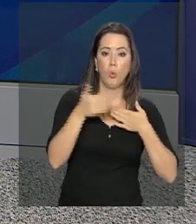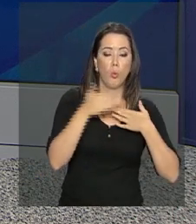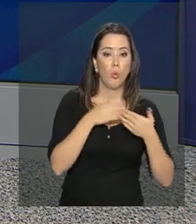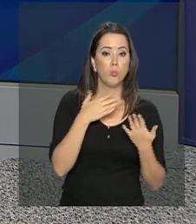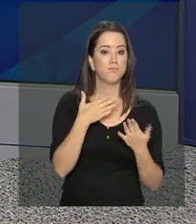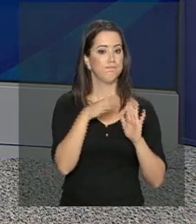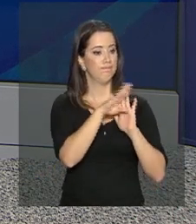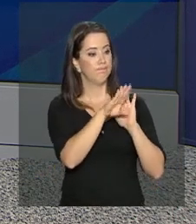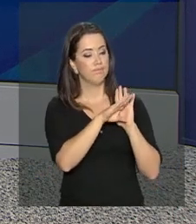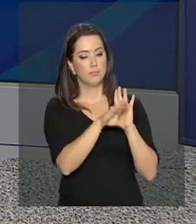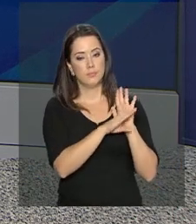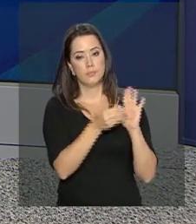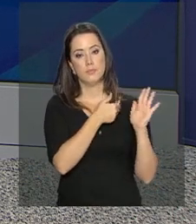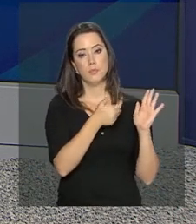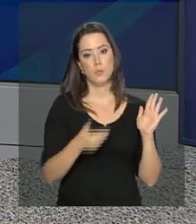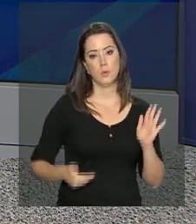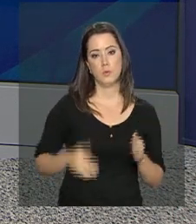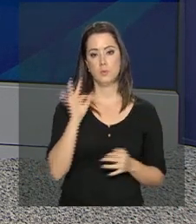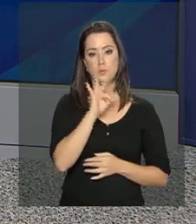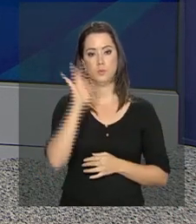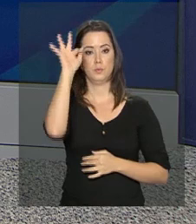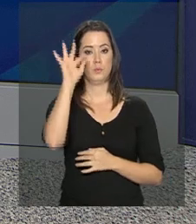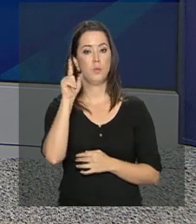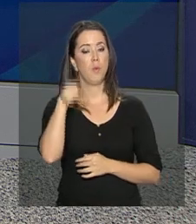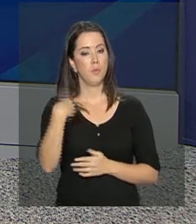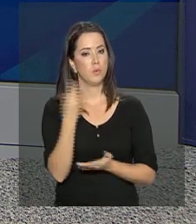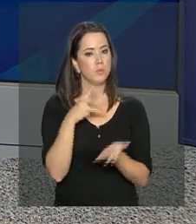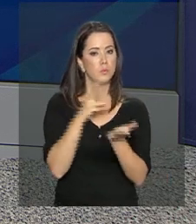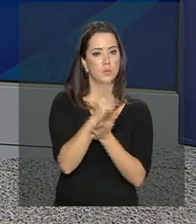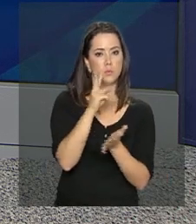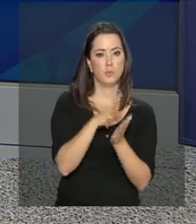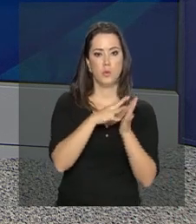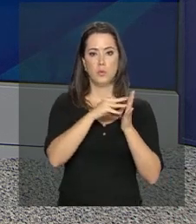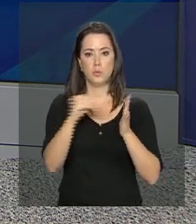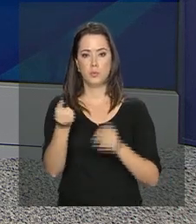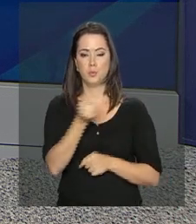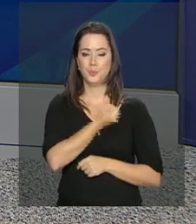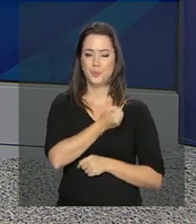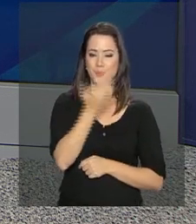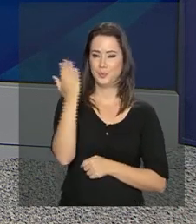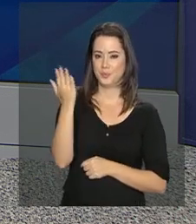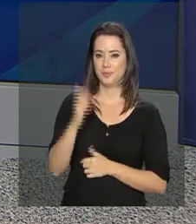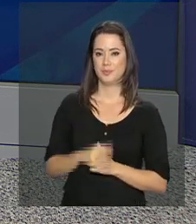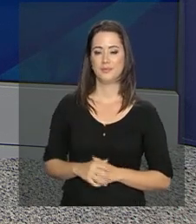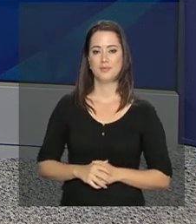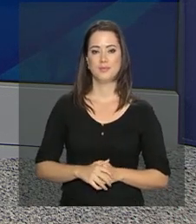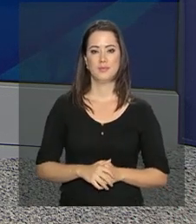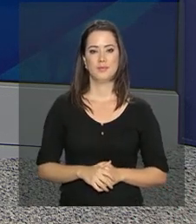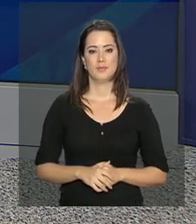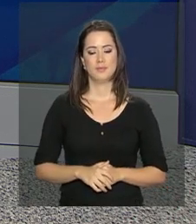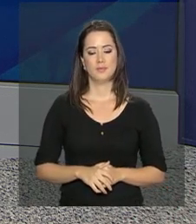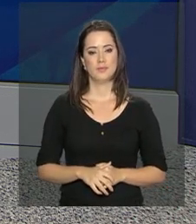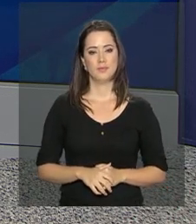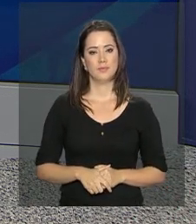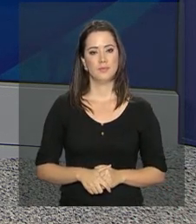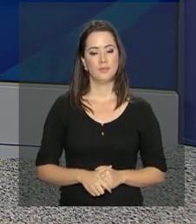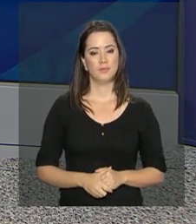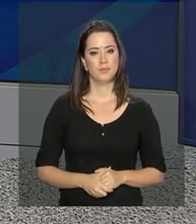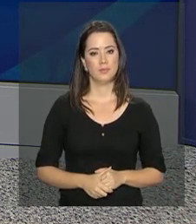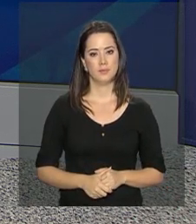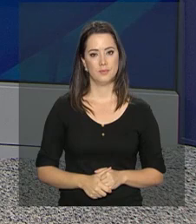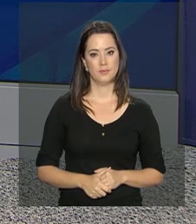de reportagens e dúvidas sobre programas e ações do governo federal para o nosso artesanato então anote aí é 61 9